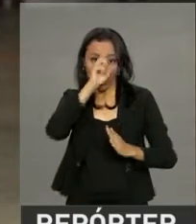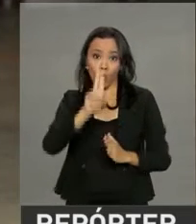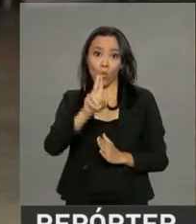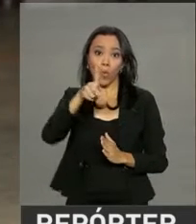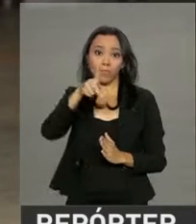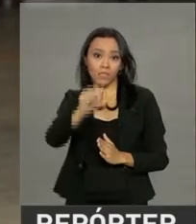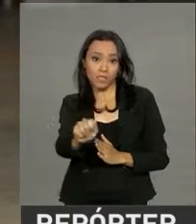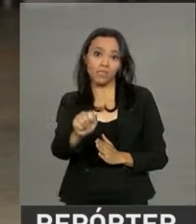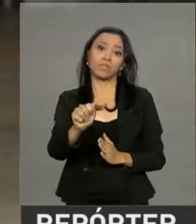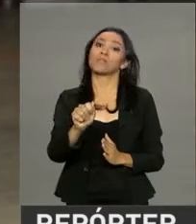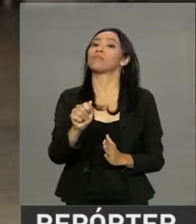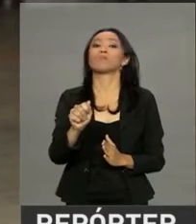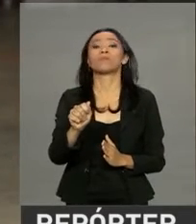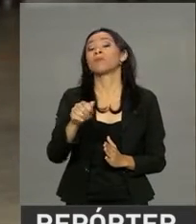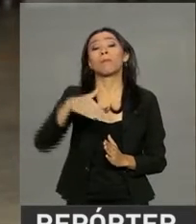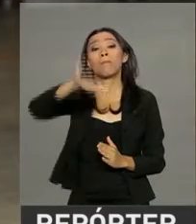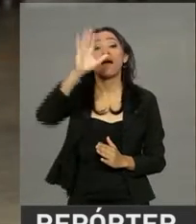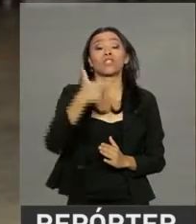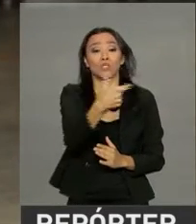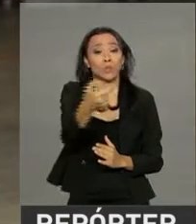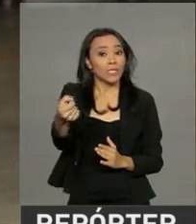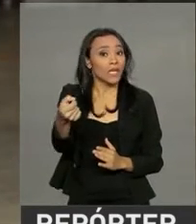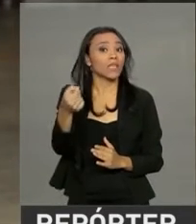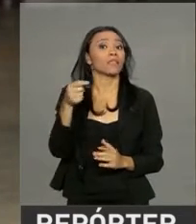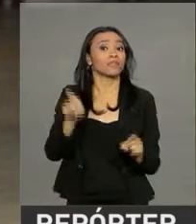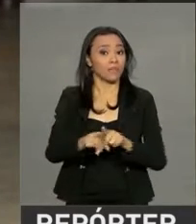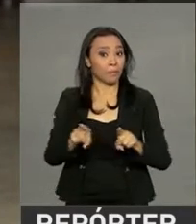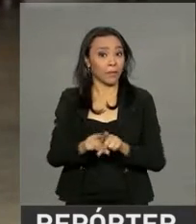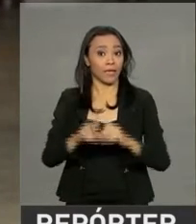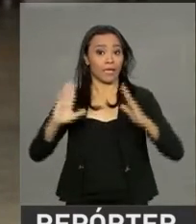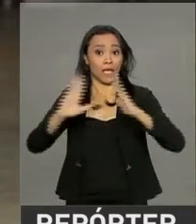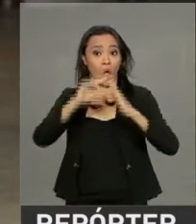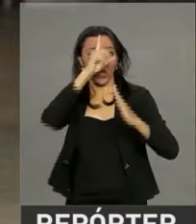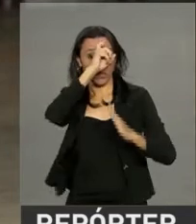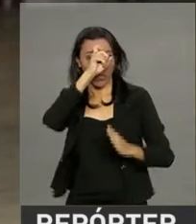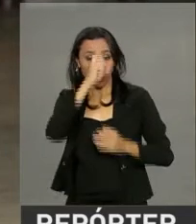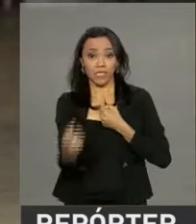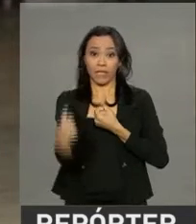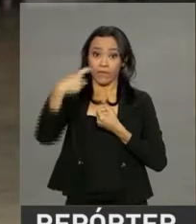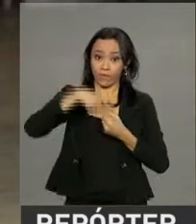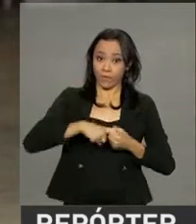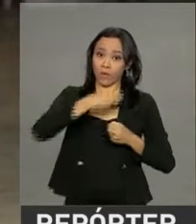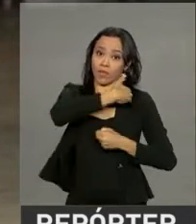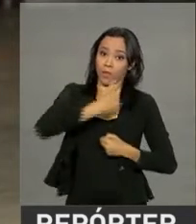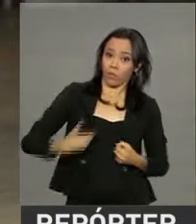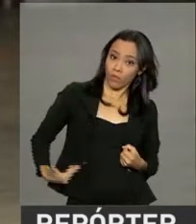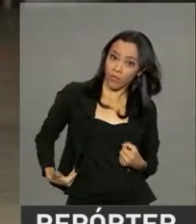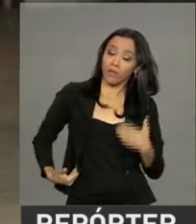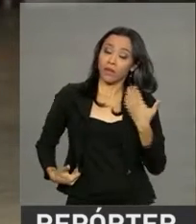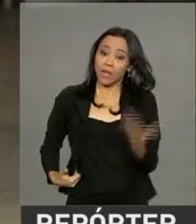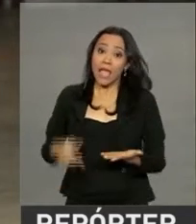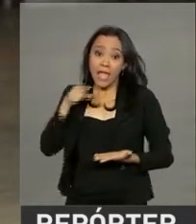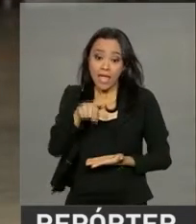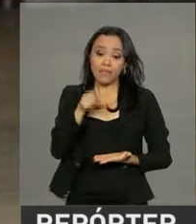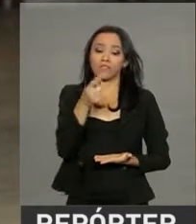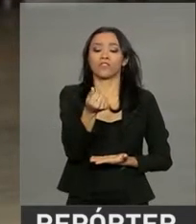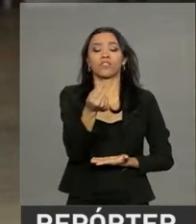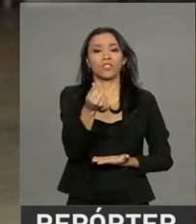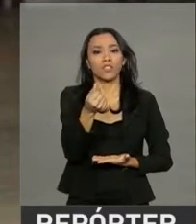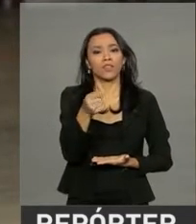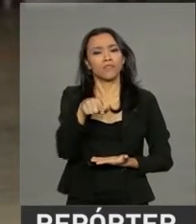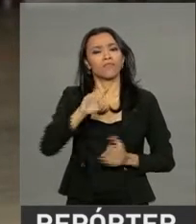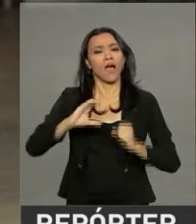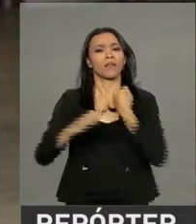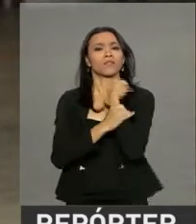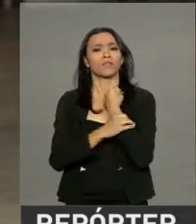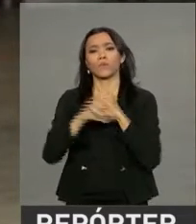atendimento e também há mais de 200 santas casas e hospitais filantrópicos. Esses recursos também estão garantindo